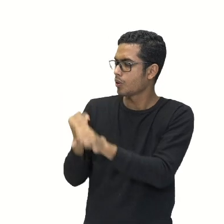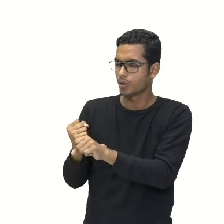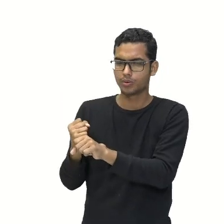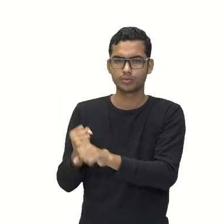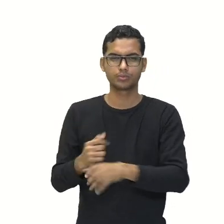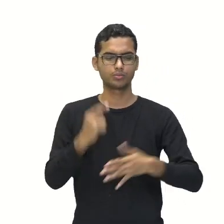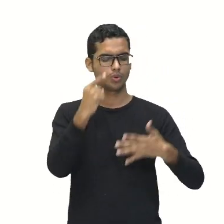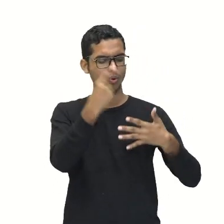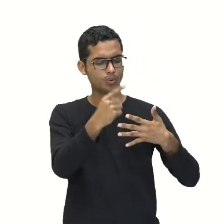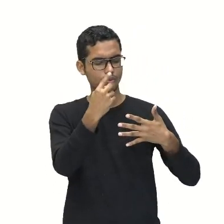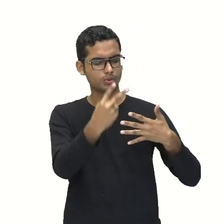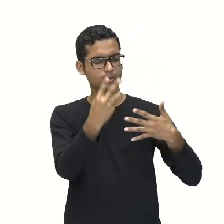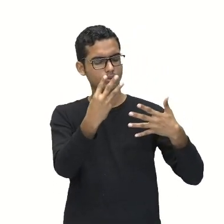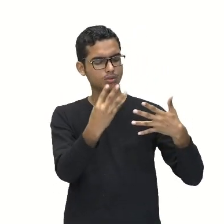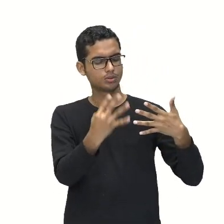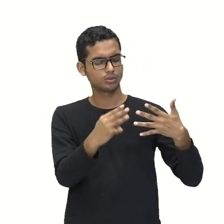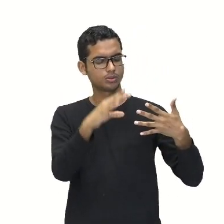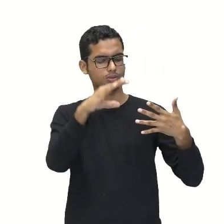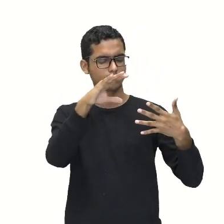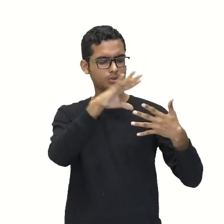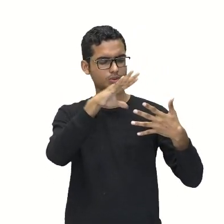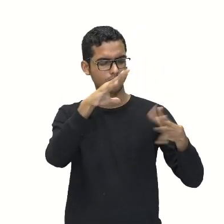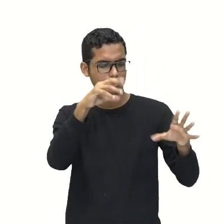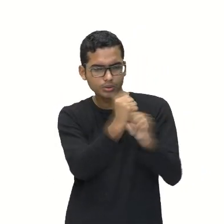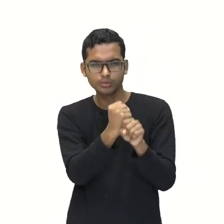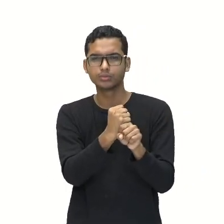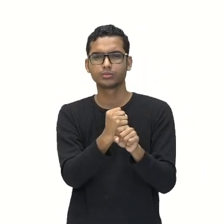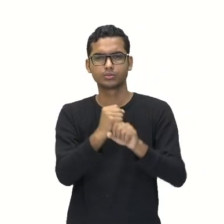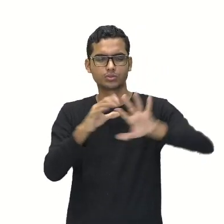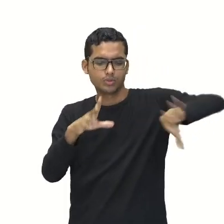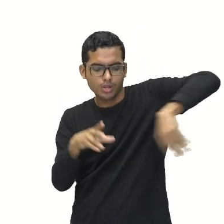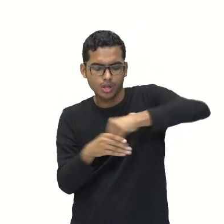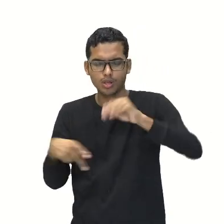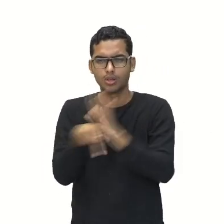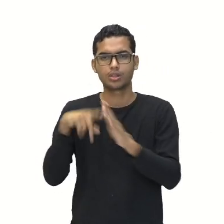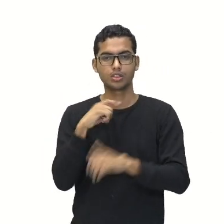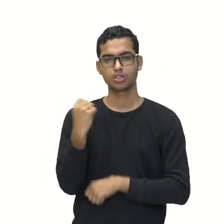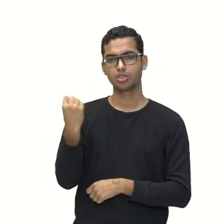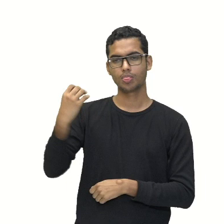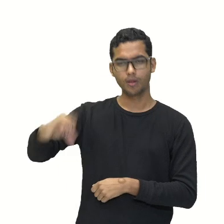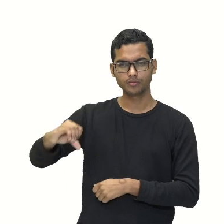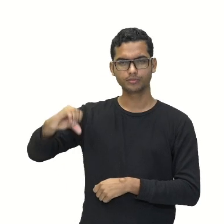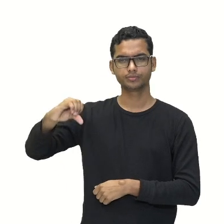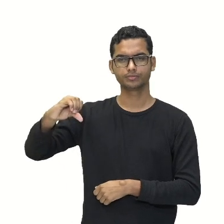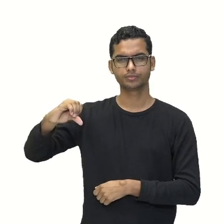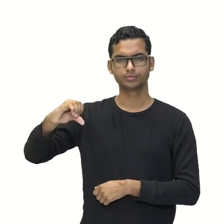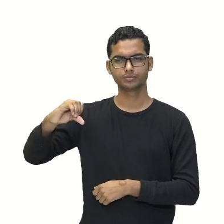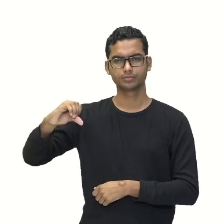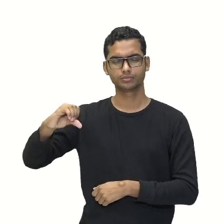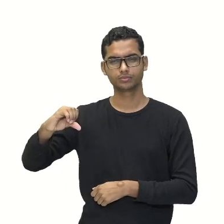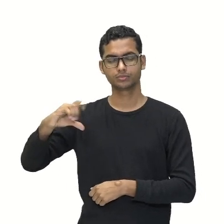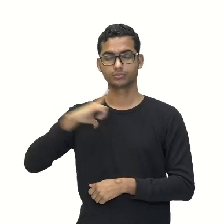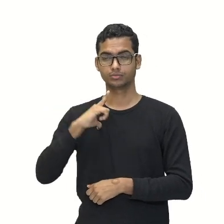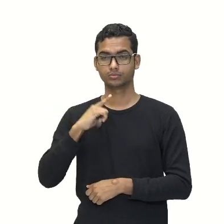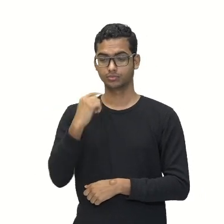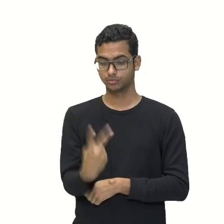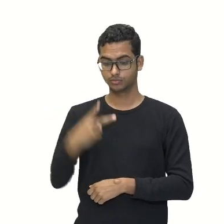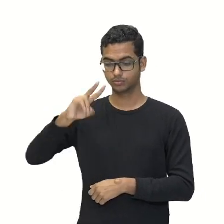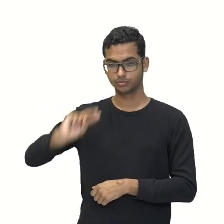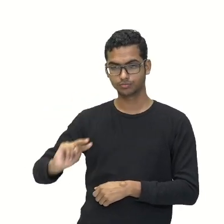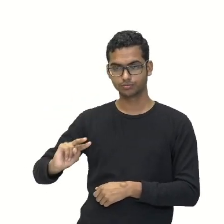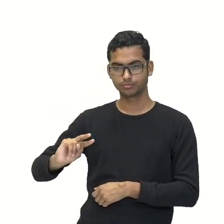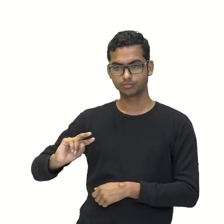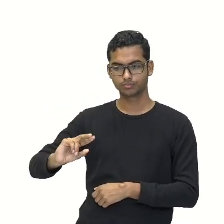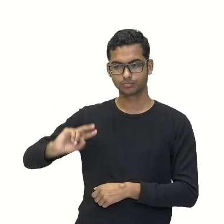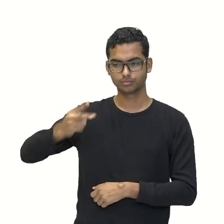6, 7, 8, 9. Ou seja, eu tenho 2 elevado a 9.